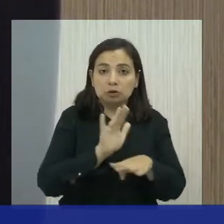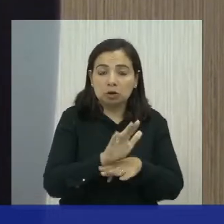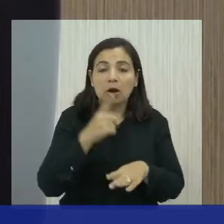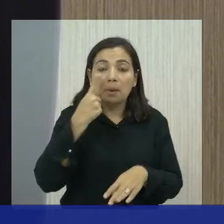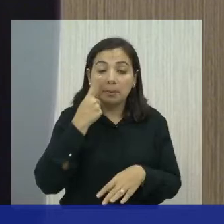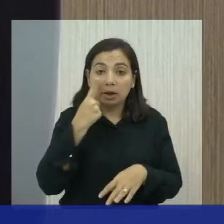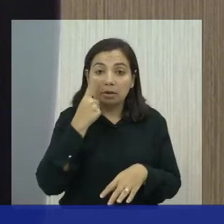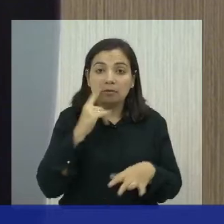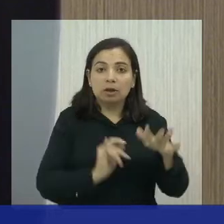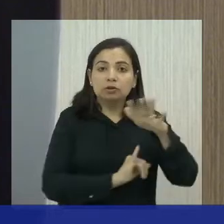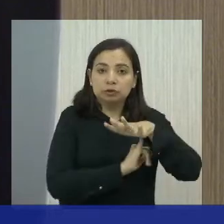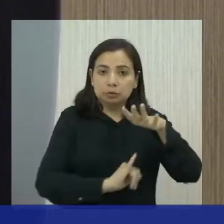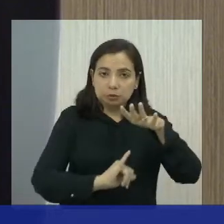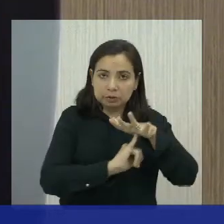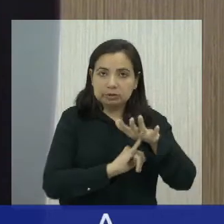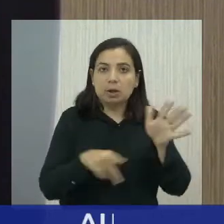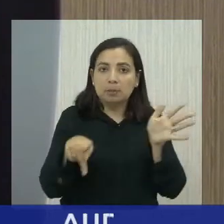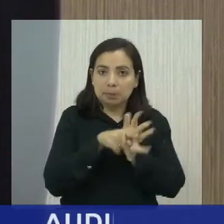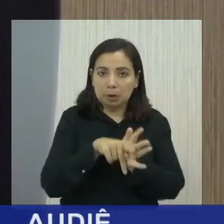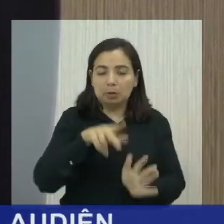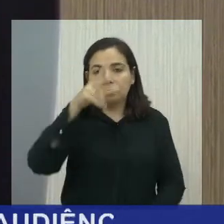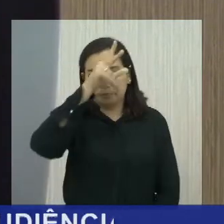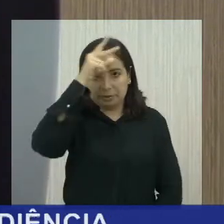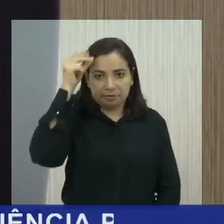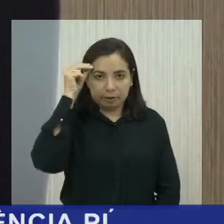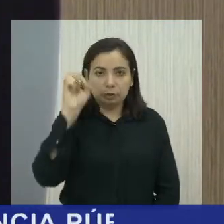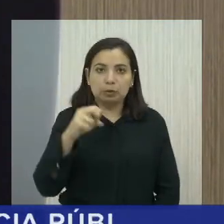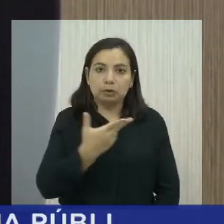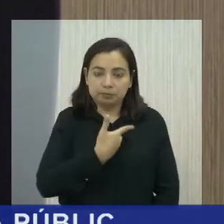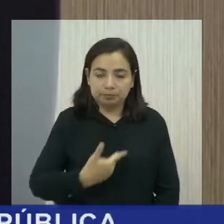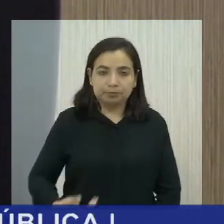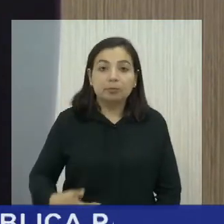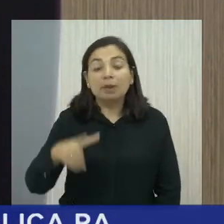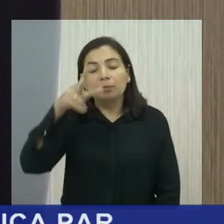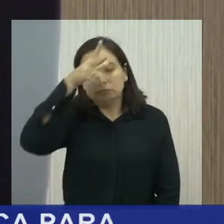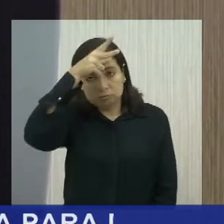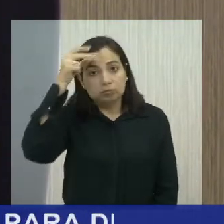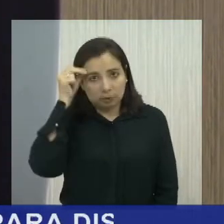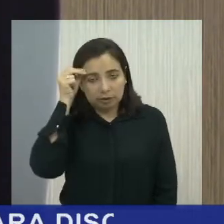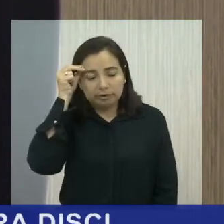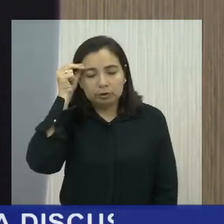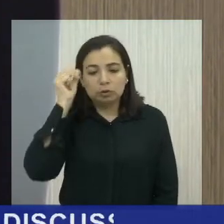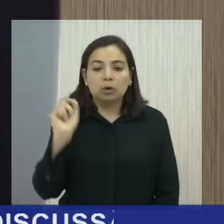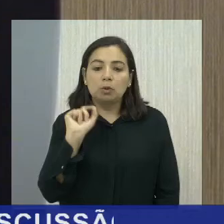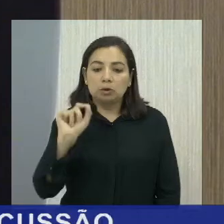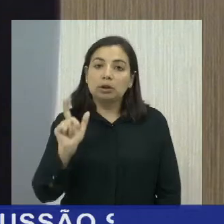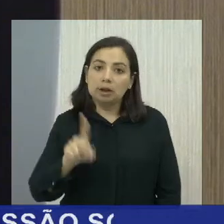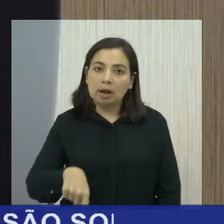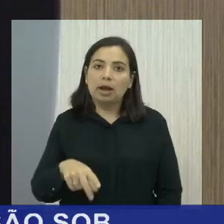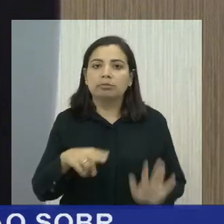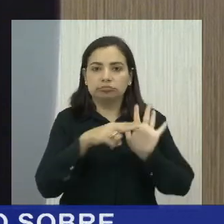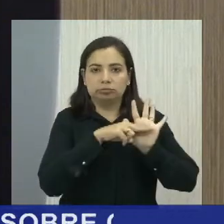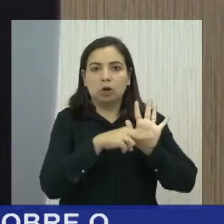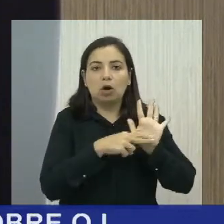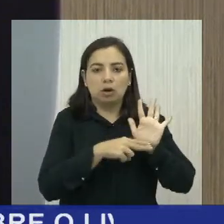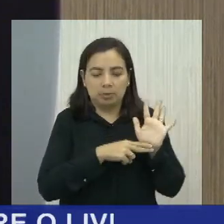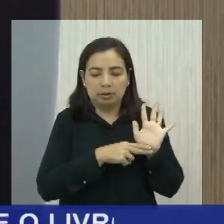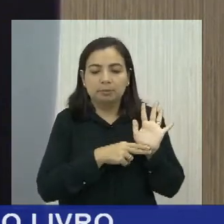dos órgãos e agências do poder público municipal e edição de atos normativos,